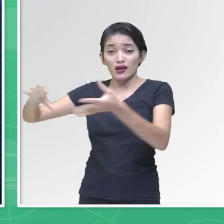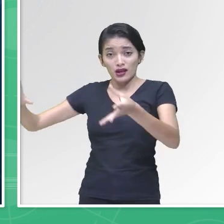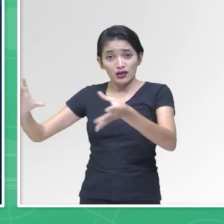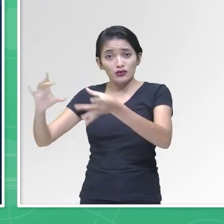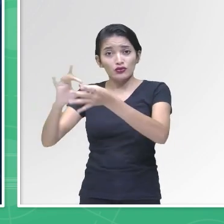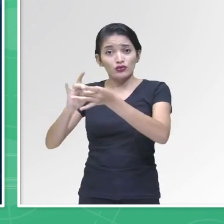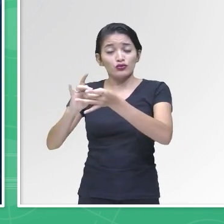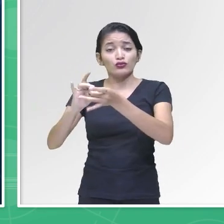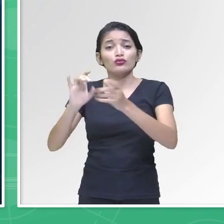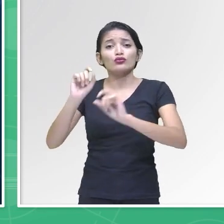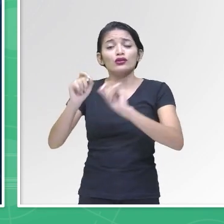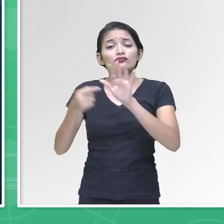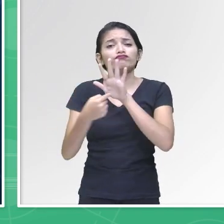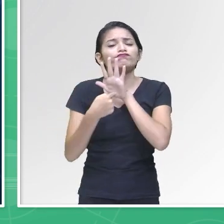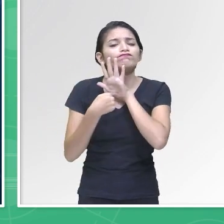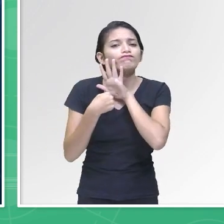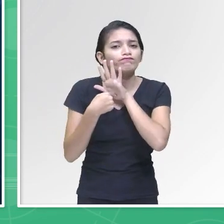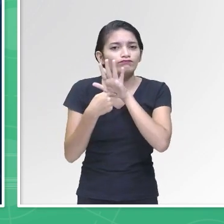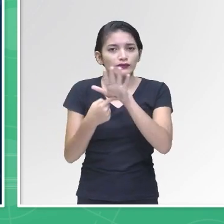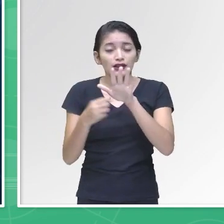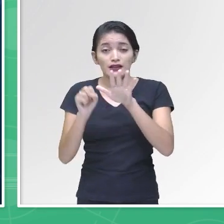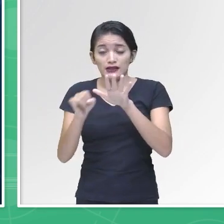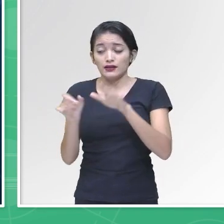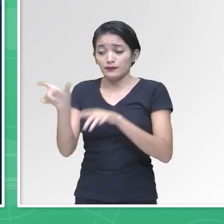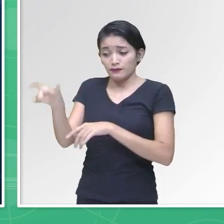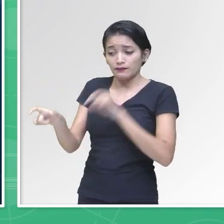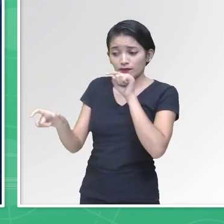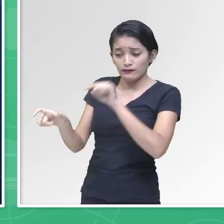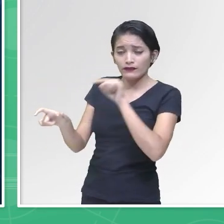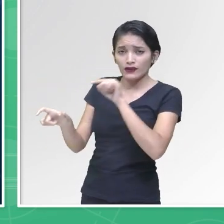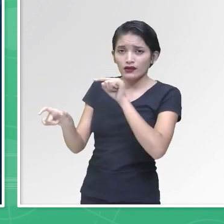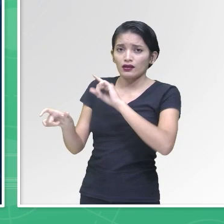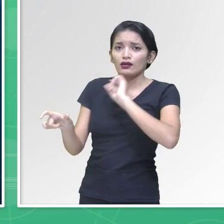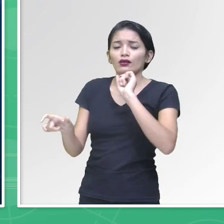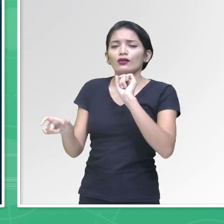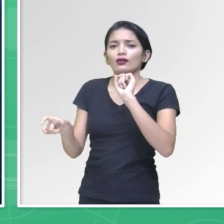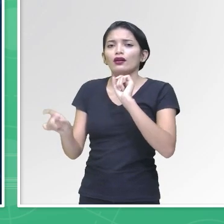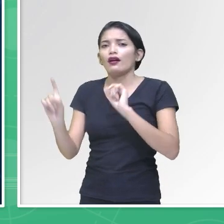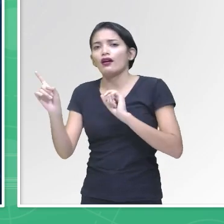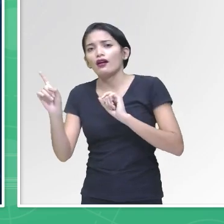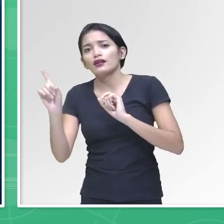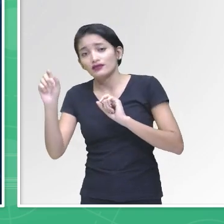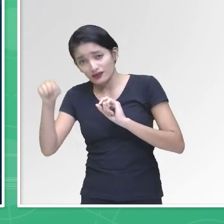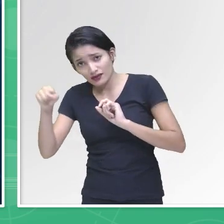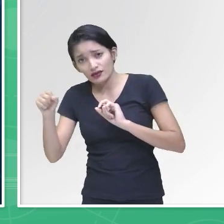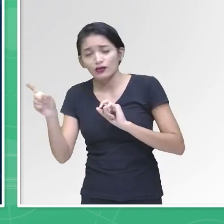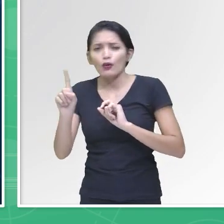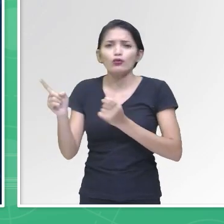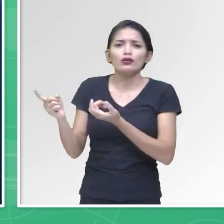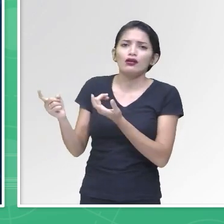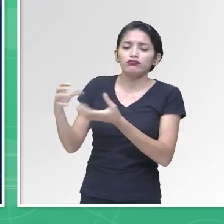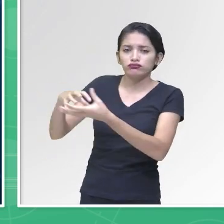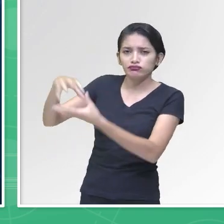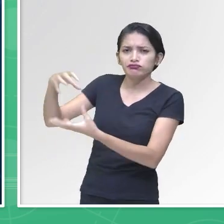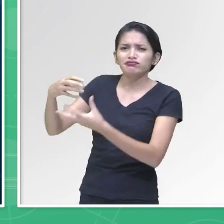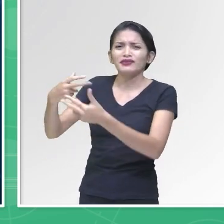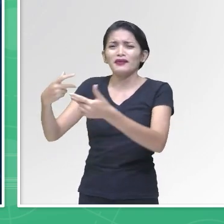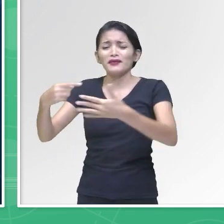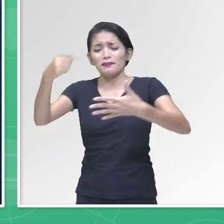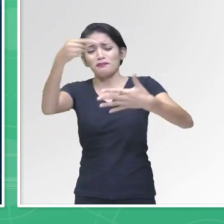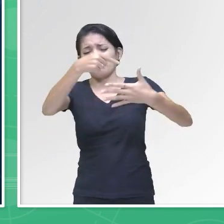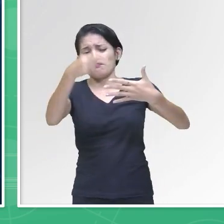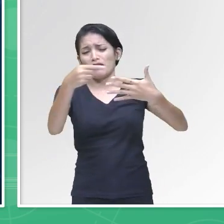vão determinar se aquele indivíduo é ou não adulto. Há uma série de fatores